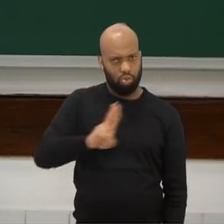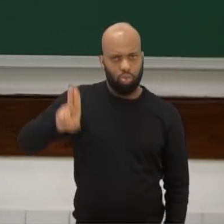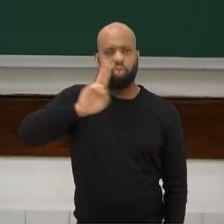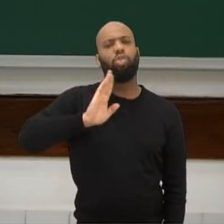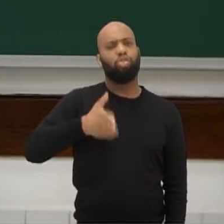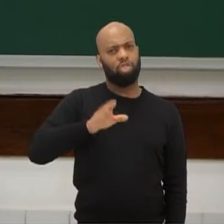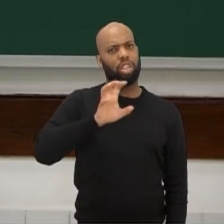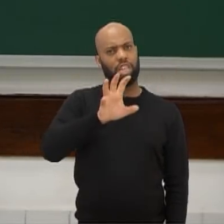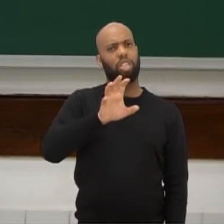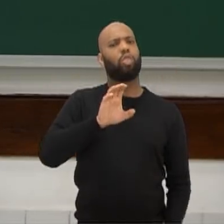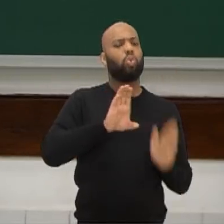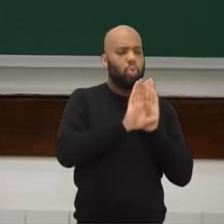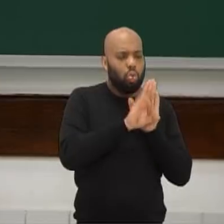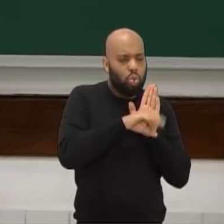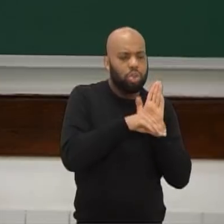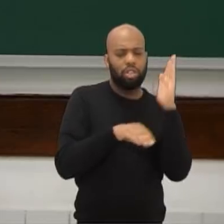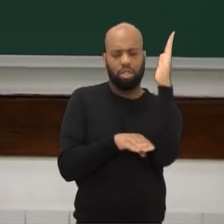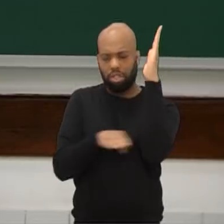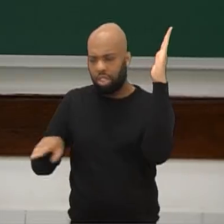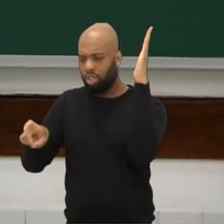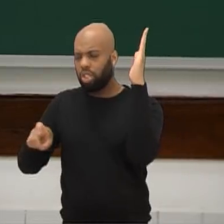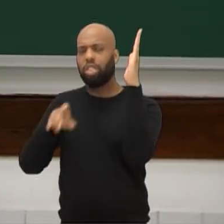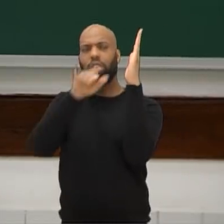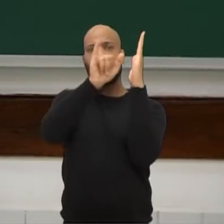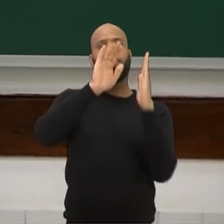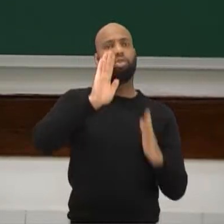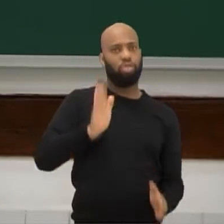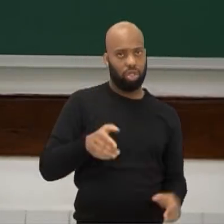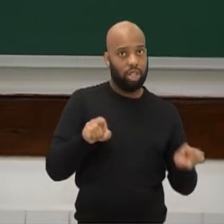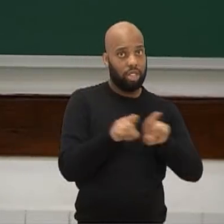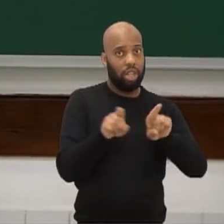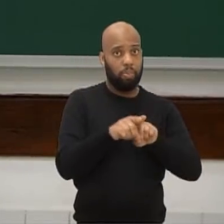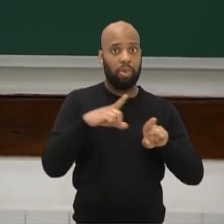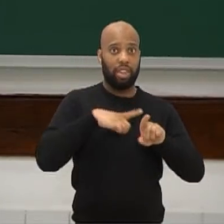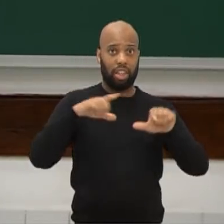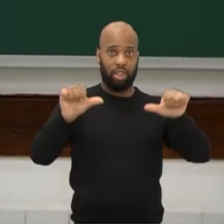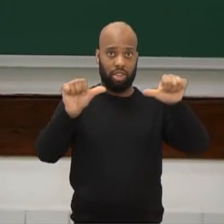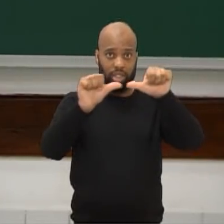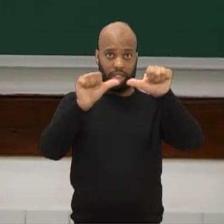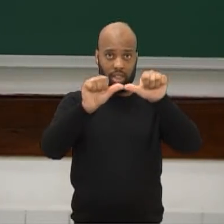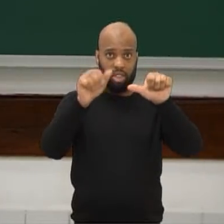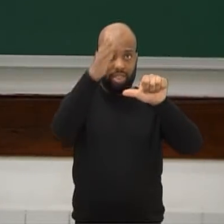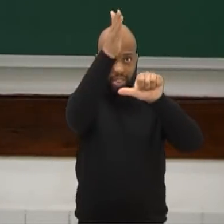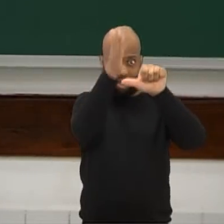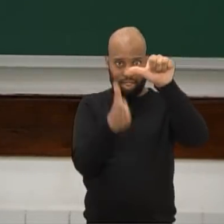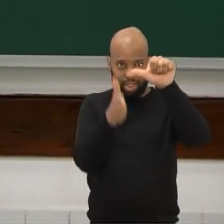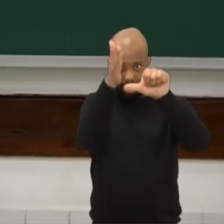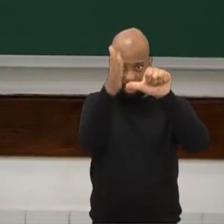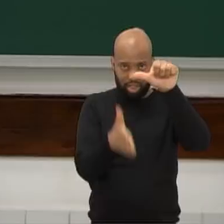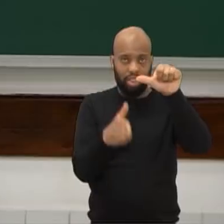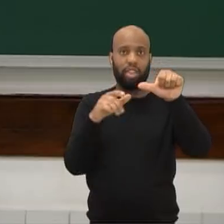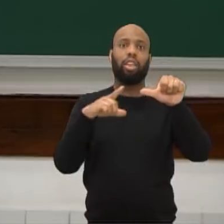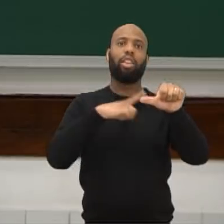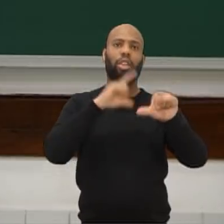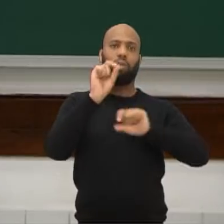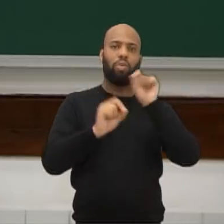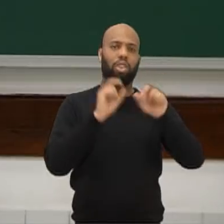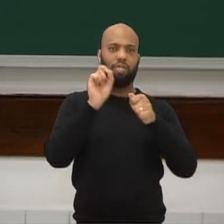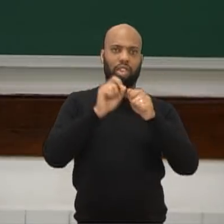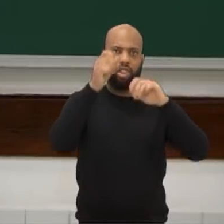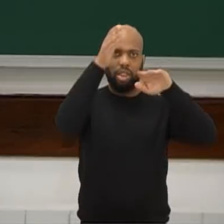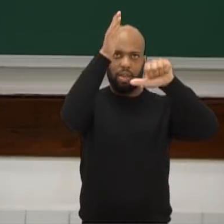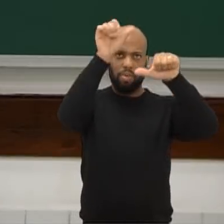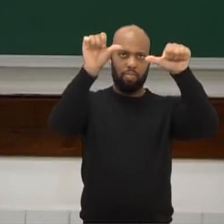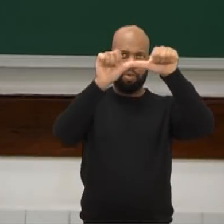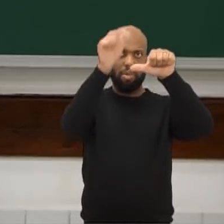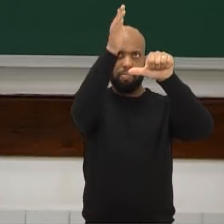tempo aí o plano cartesiano para pegar o conceito. Eixo de simetria nas figuras planas, aonde traçamos ali para